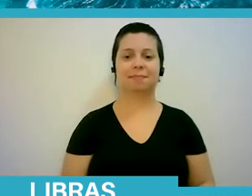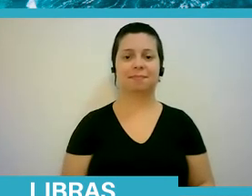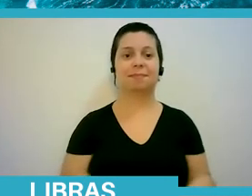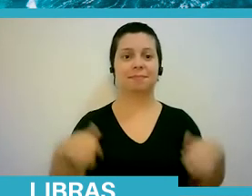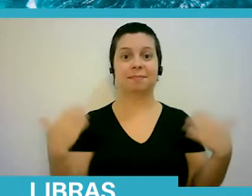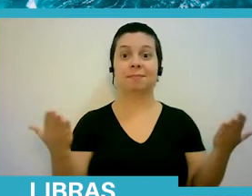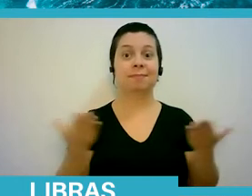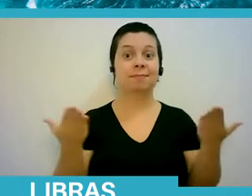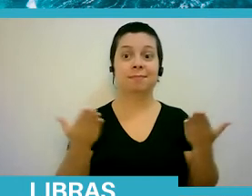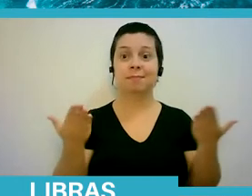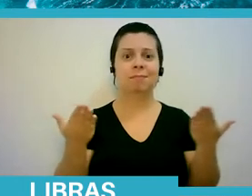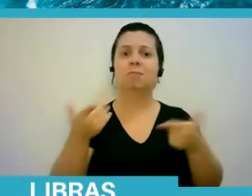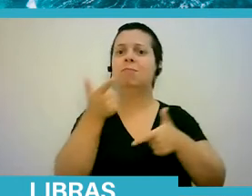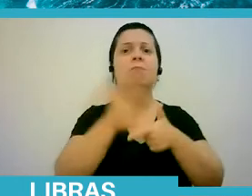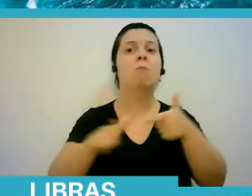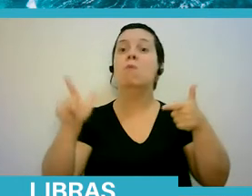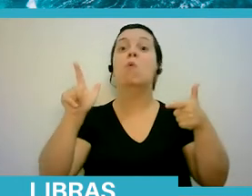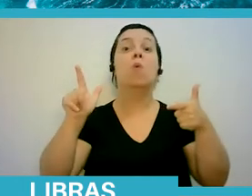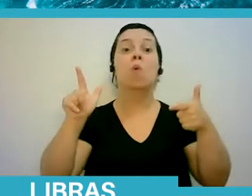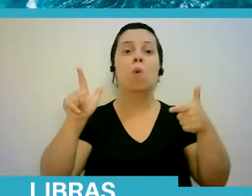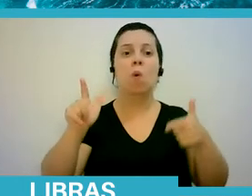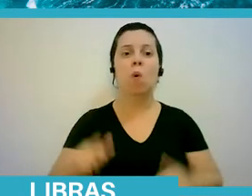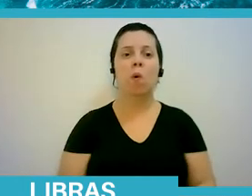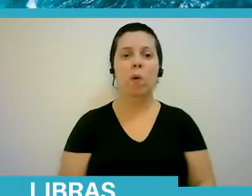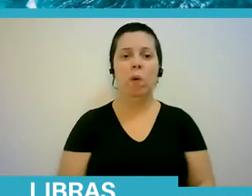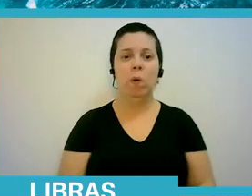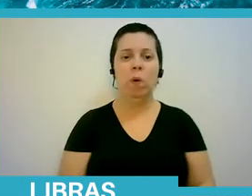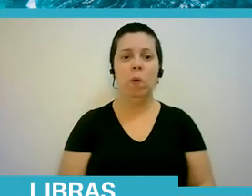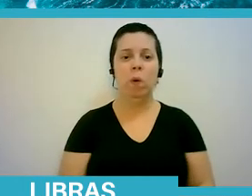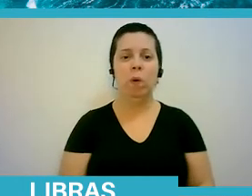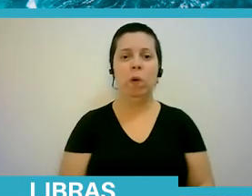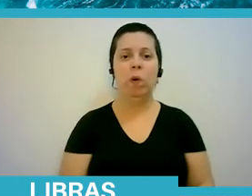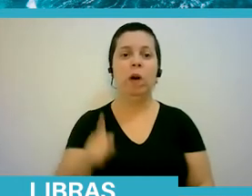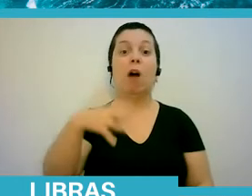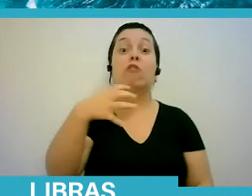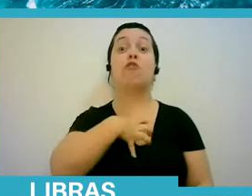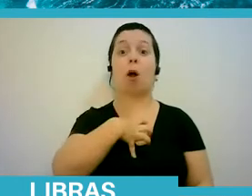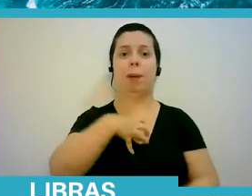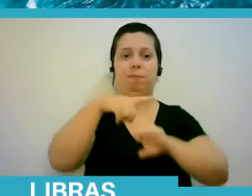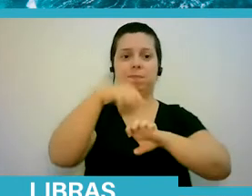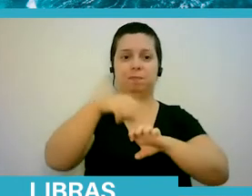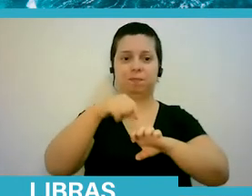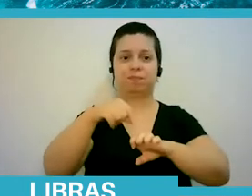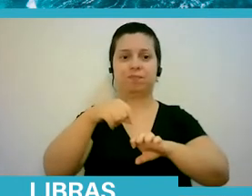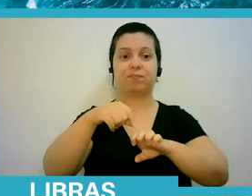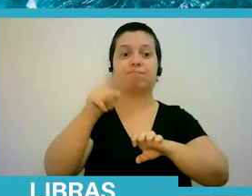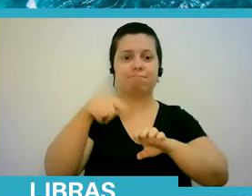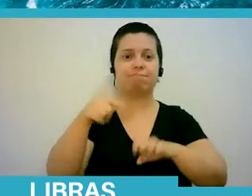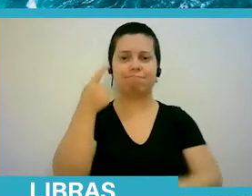comentar com vocês sobre vamos falar, uma forma de empreender, chamado empreendedorismo